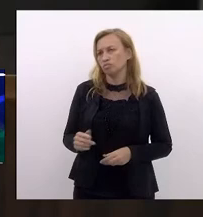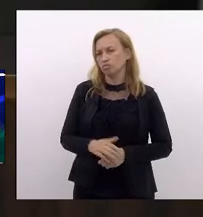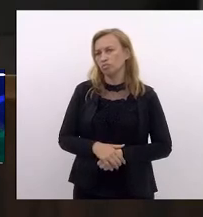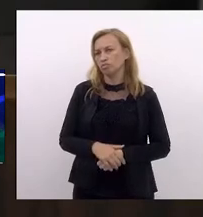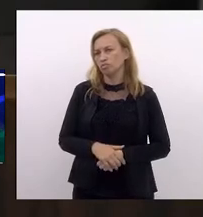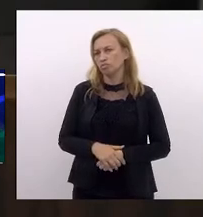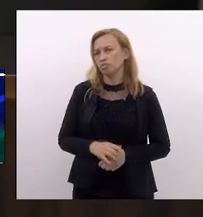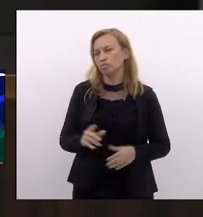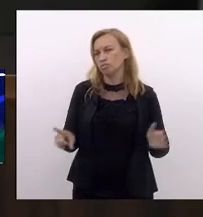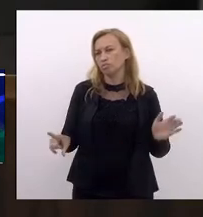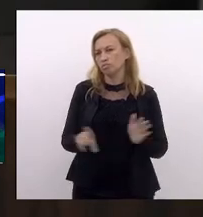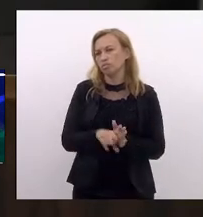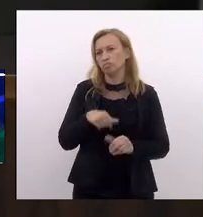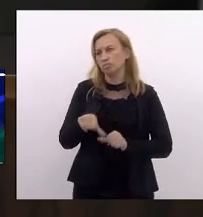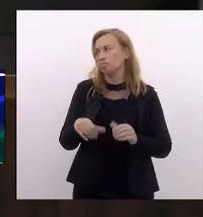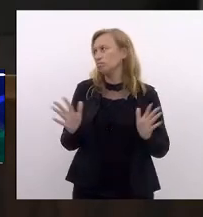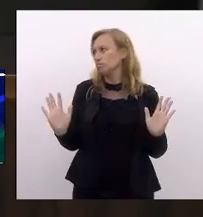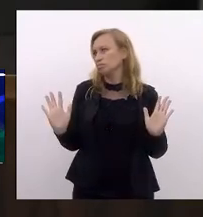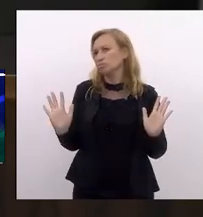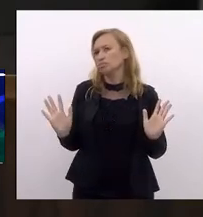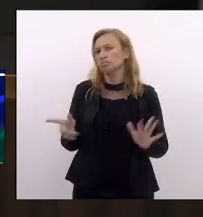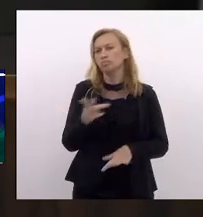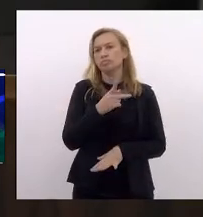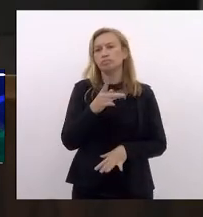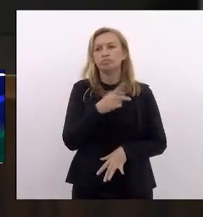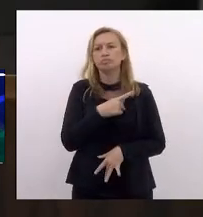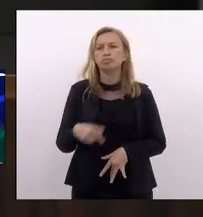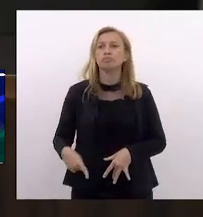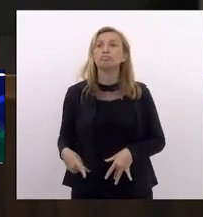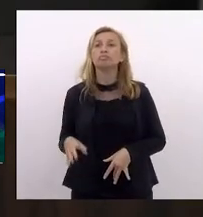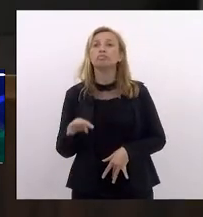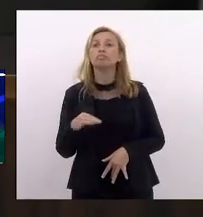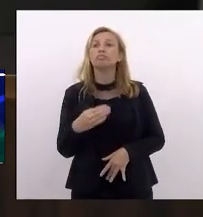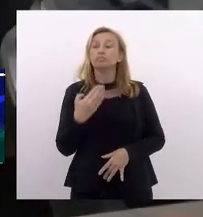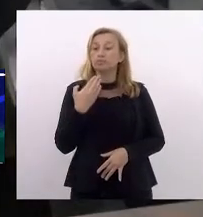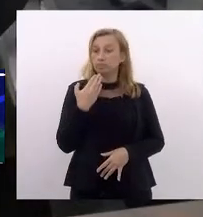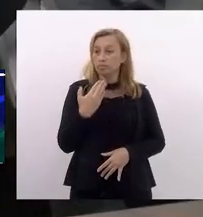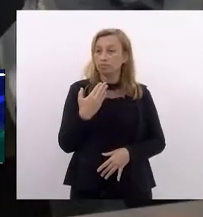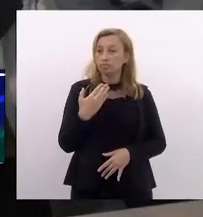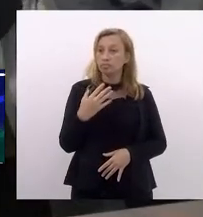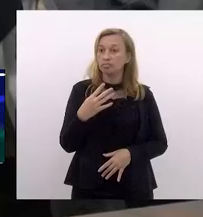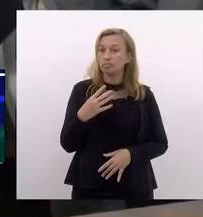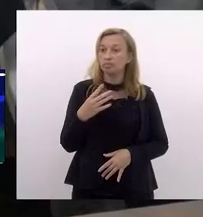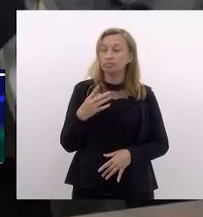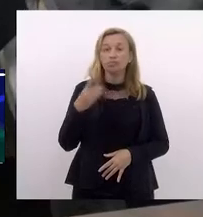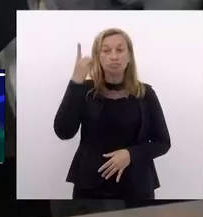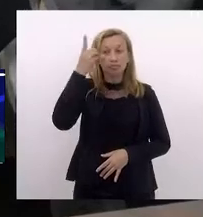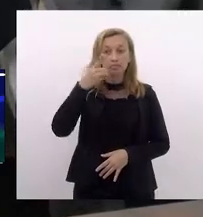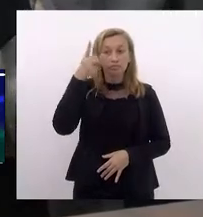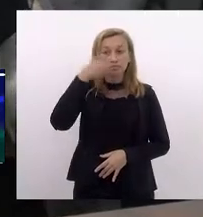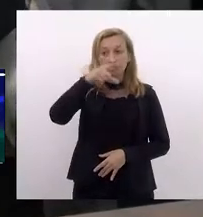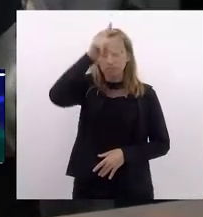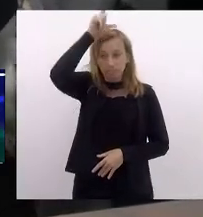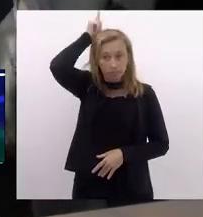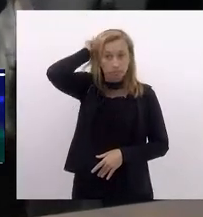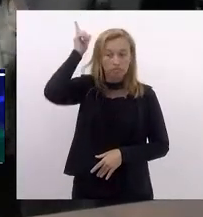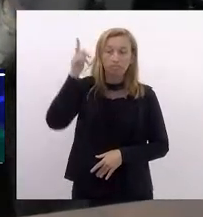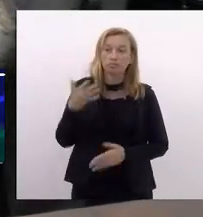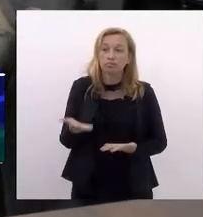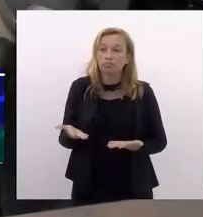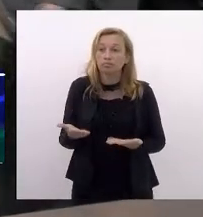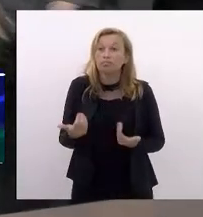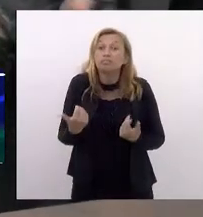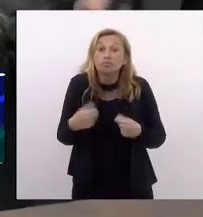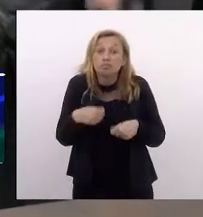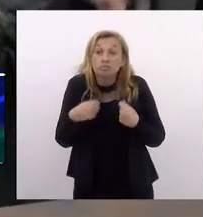da lei o presidente que Pese o parecer do deputado dos Paulo e